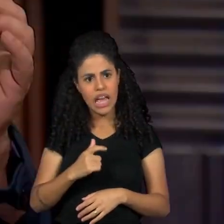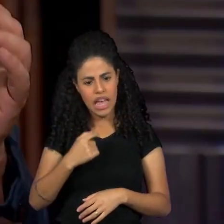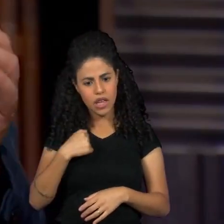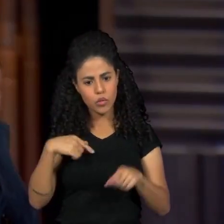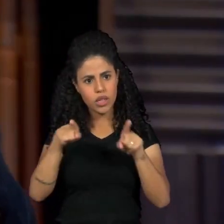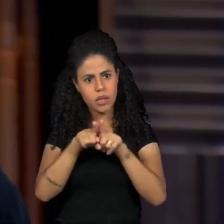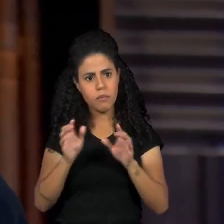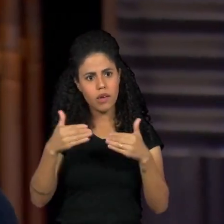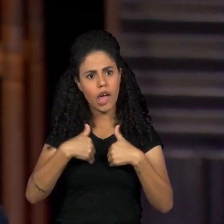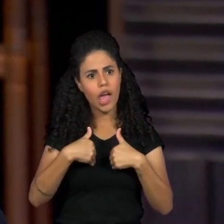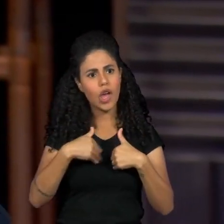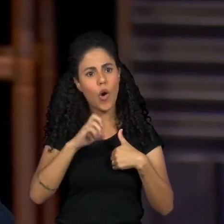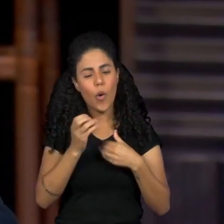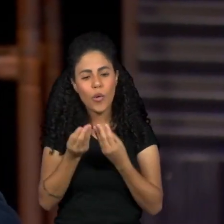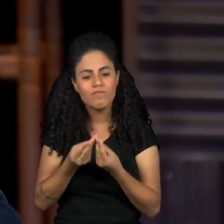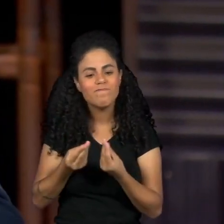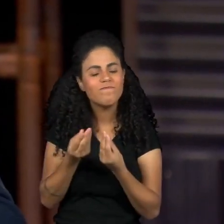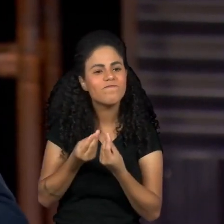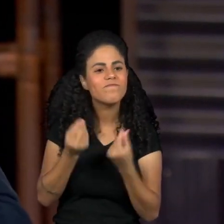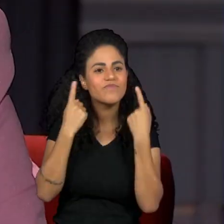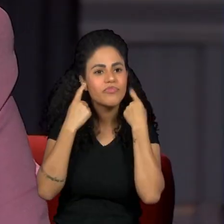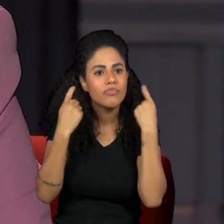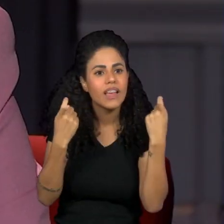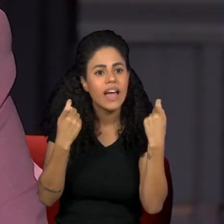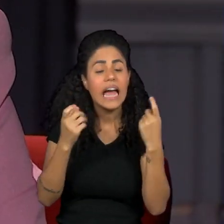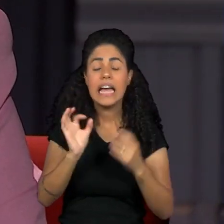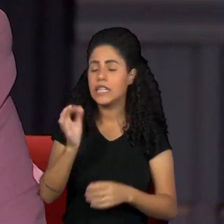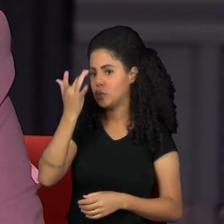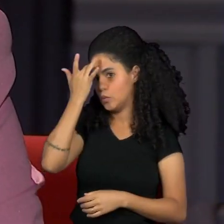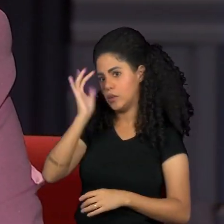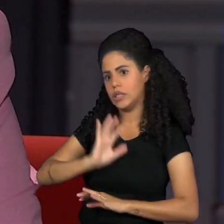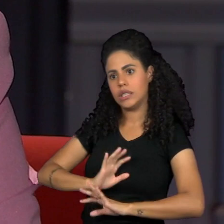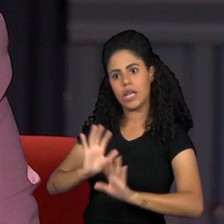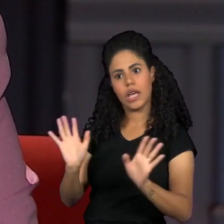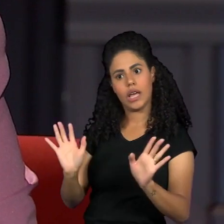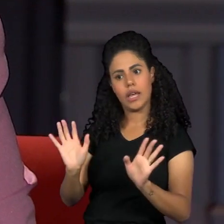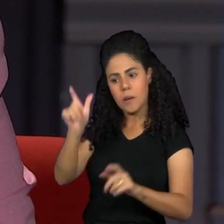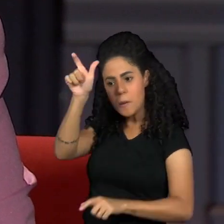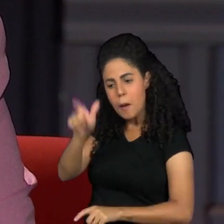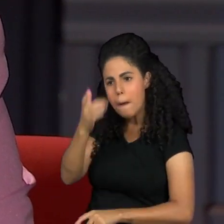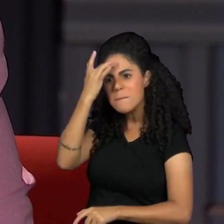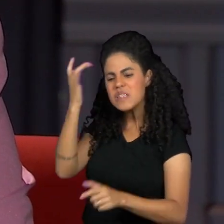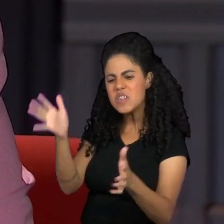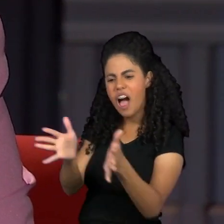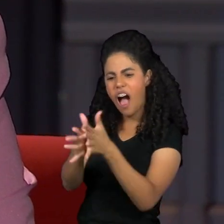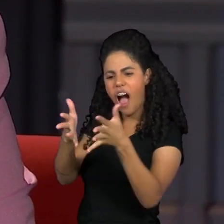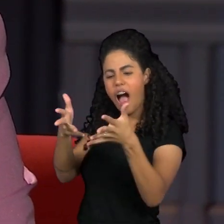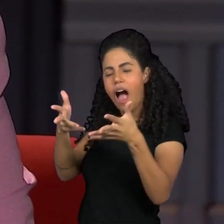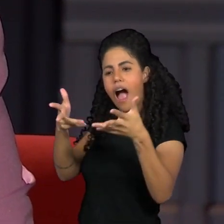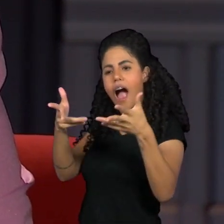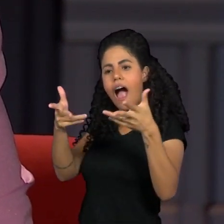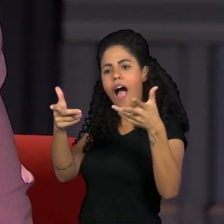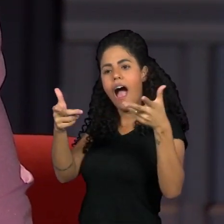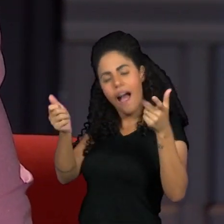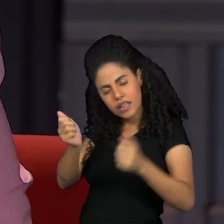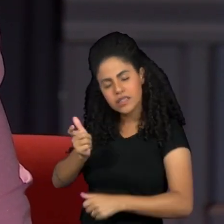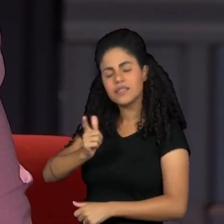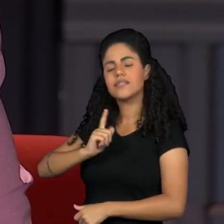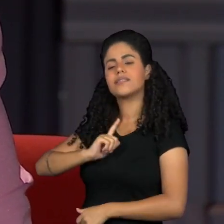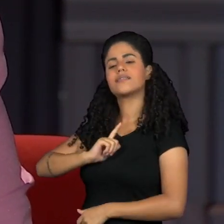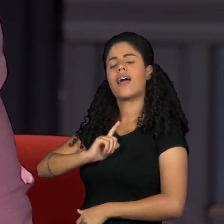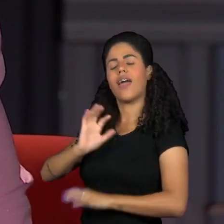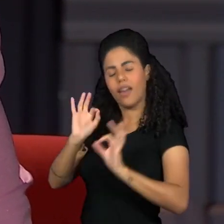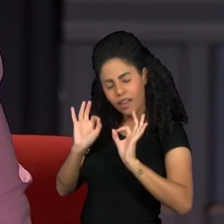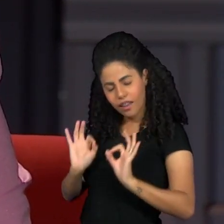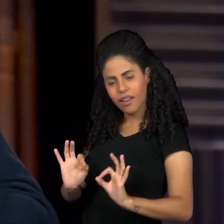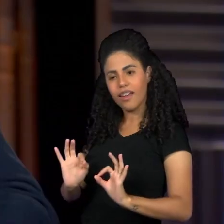sou sensível a barulhinhos? Olha, eu tendo a dizer que pessoas incríveis tendem a ter uma coisinha ali. Olha,